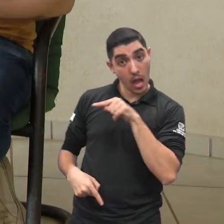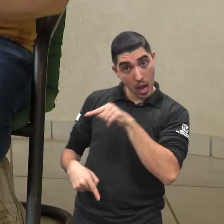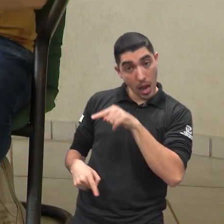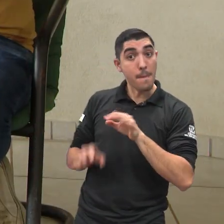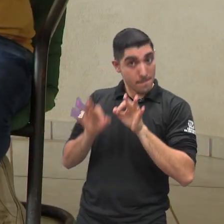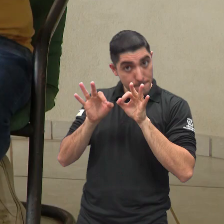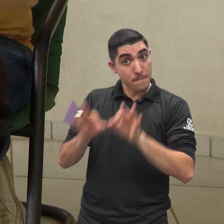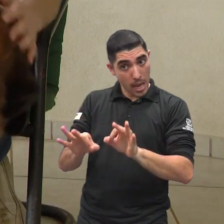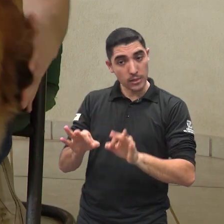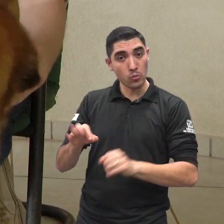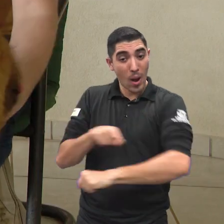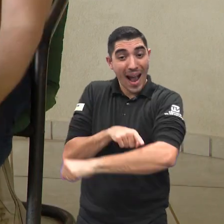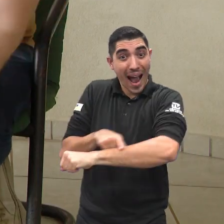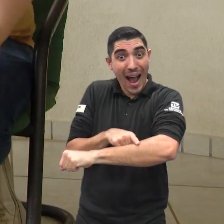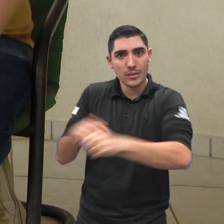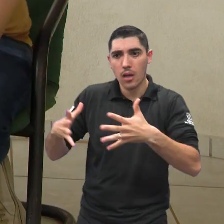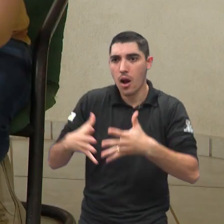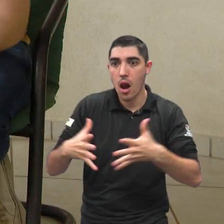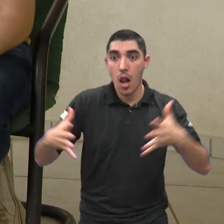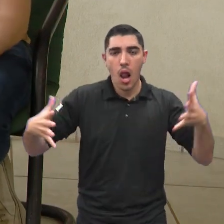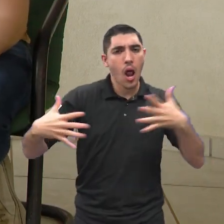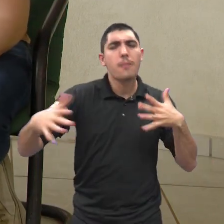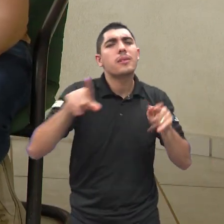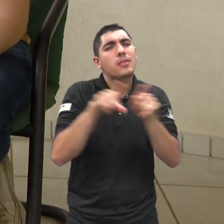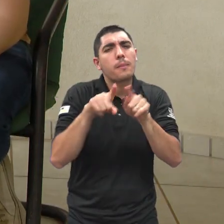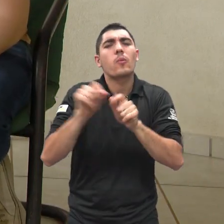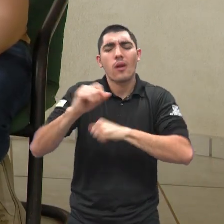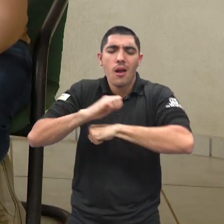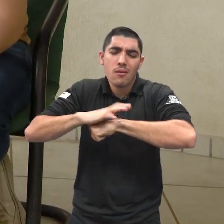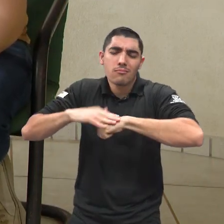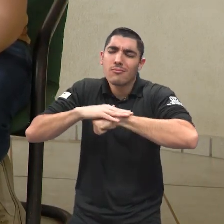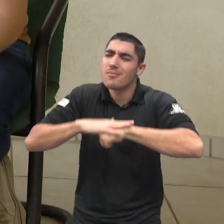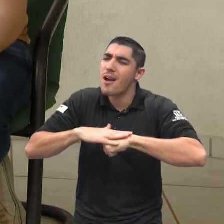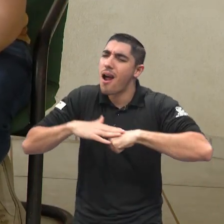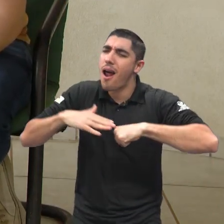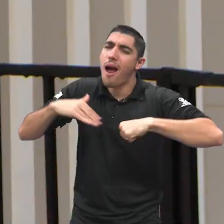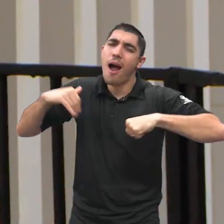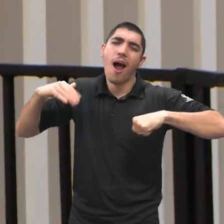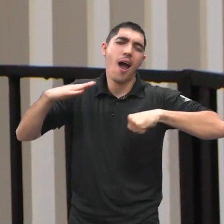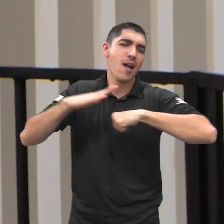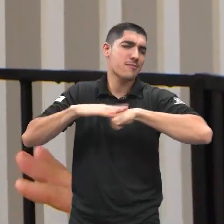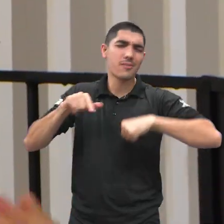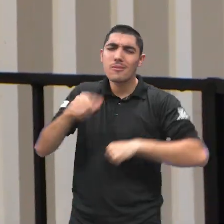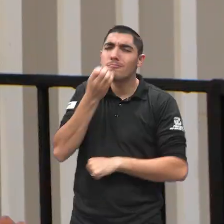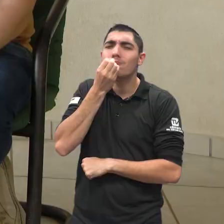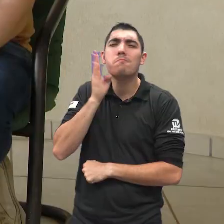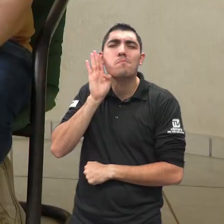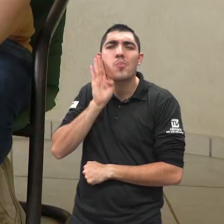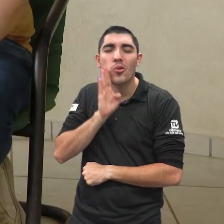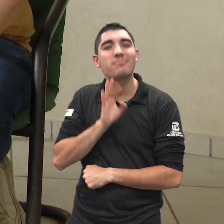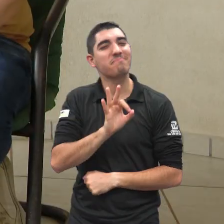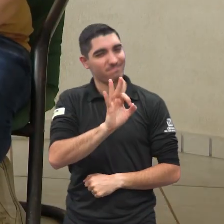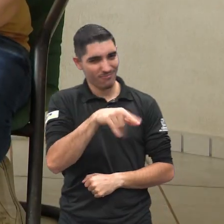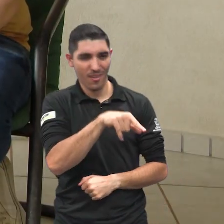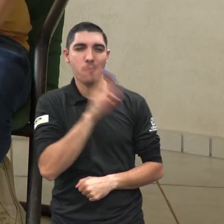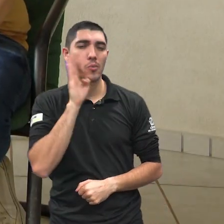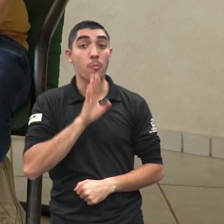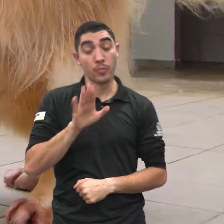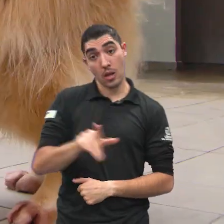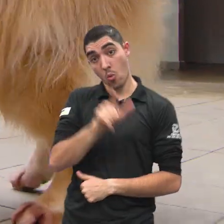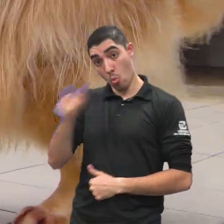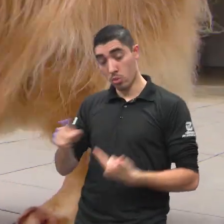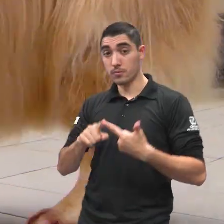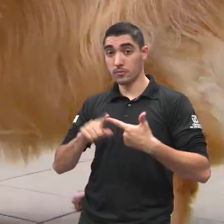considerada uma raça gigante e gigante no carisma também, porque ele é muito bonzinho, ele é né? Muito. A Athena, ela é uma